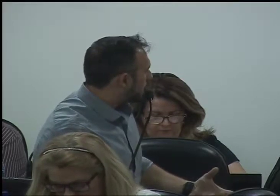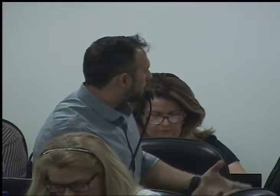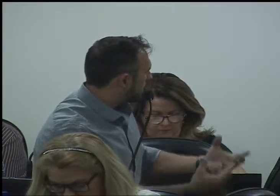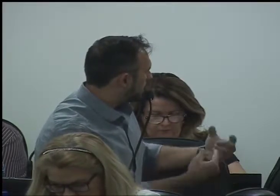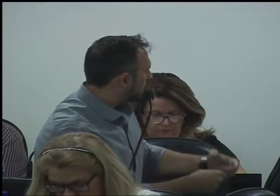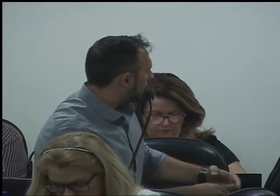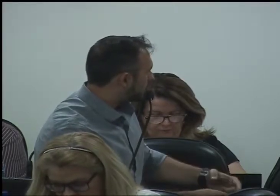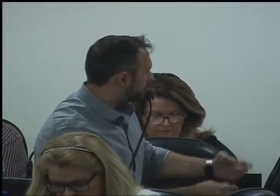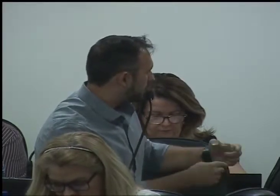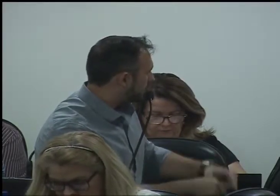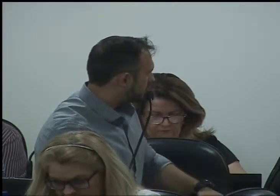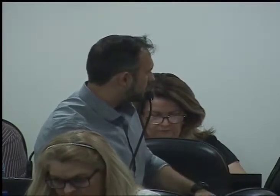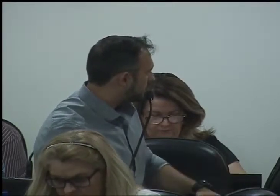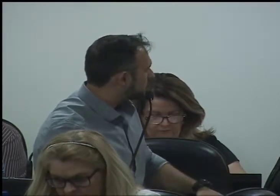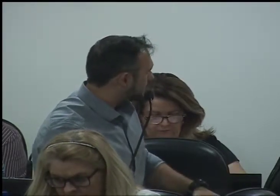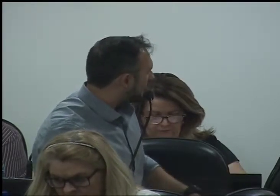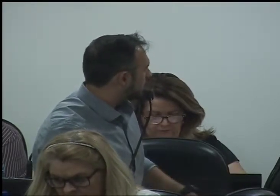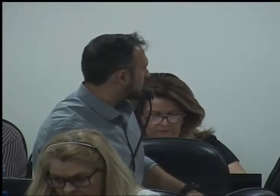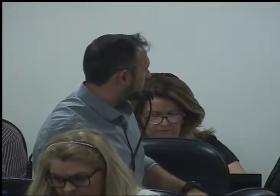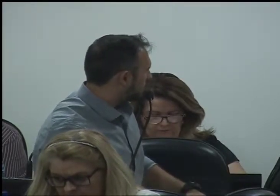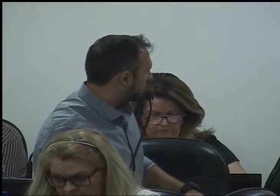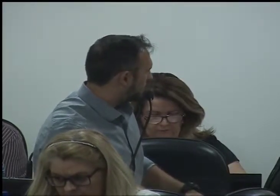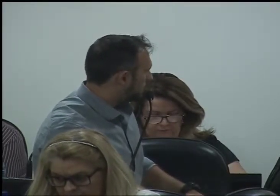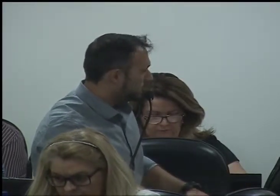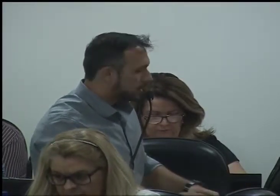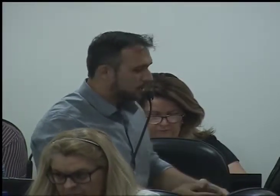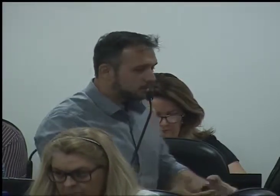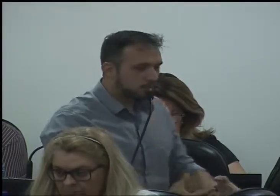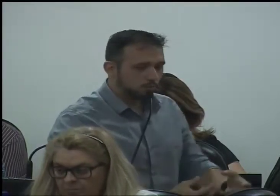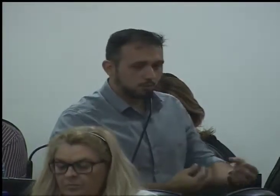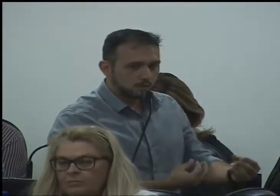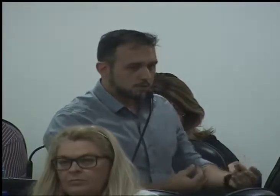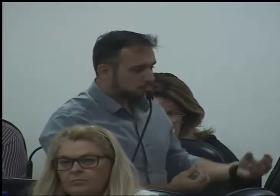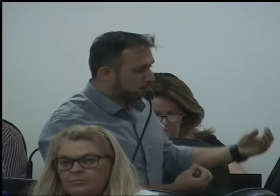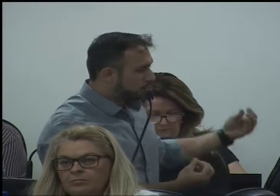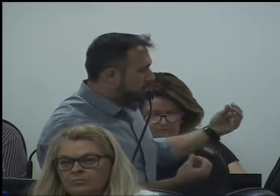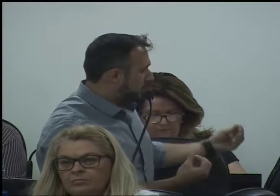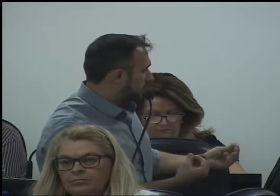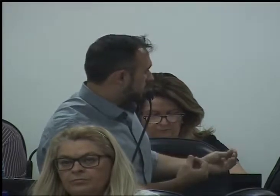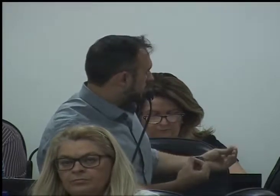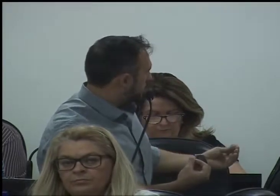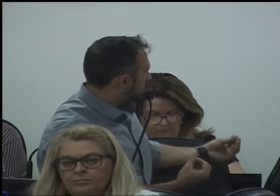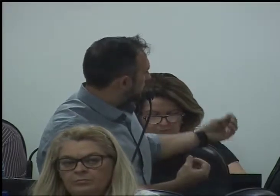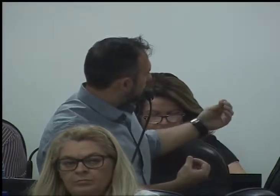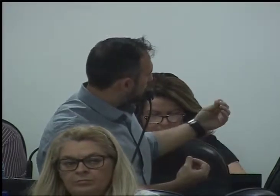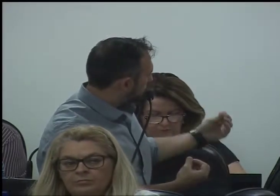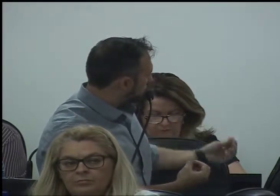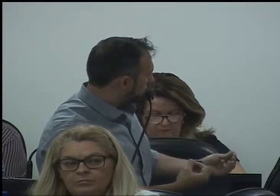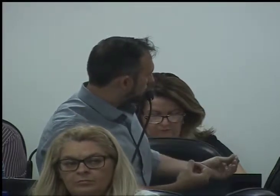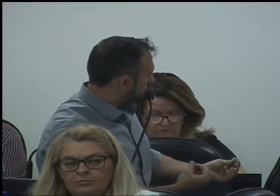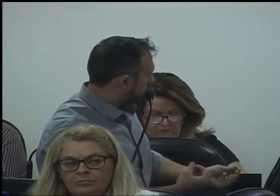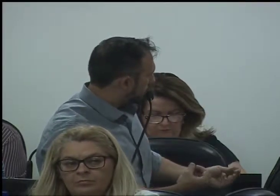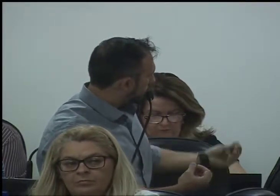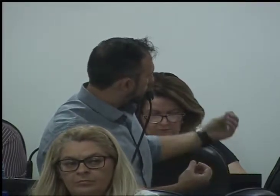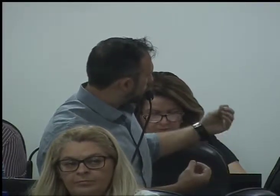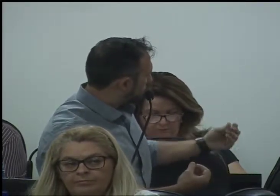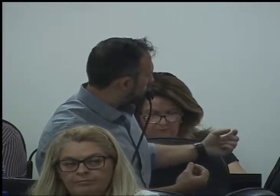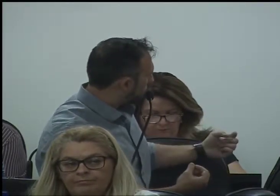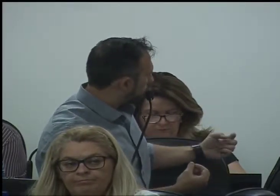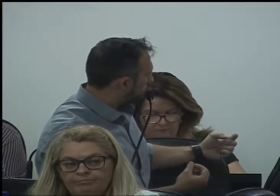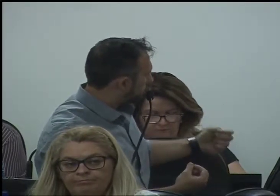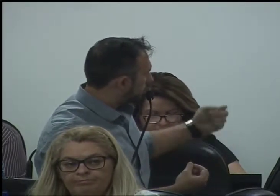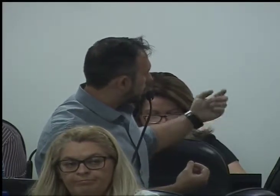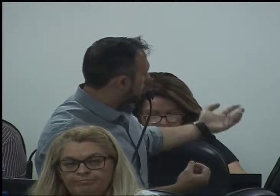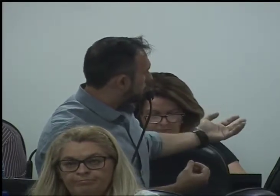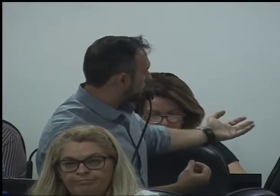desburocratizar para que as empresas se instalem na cidade. Então, muito pertinente o seu questionamento. Inclusive,